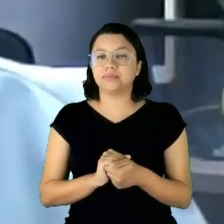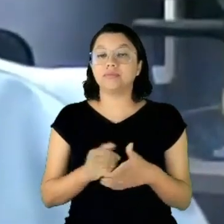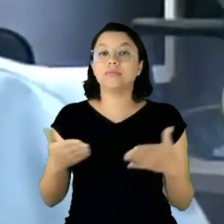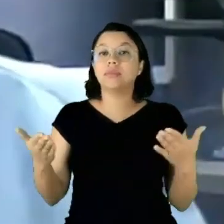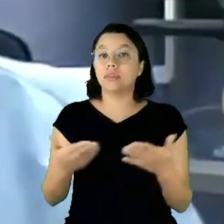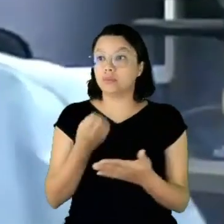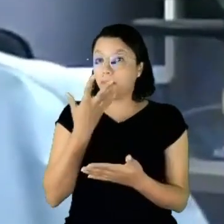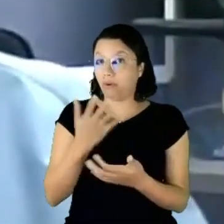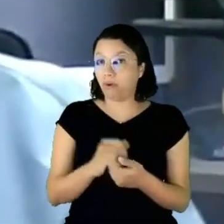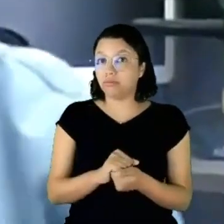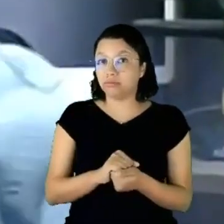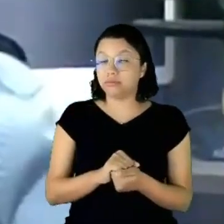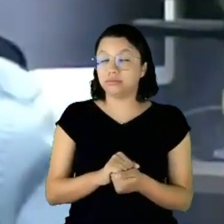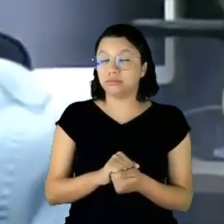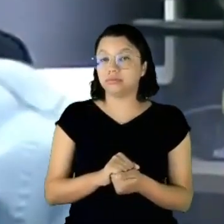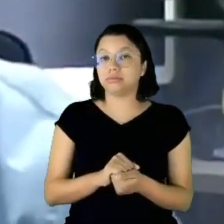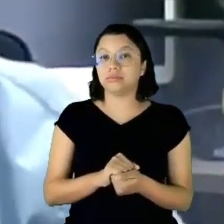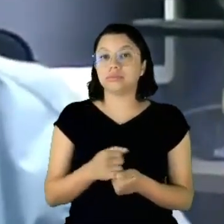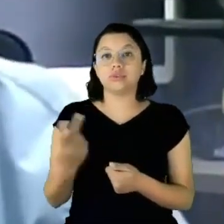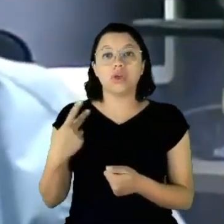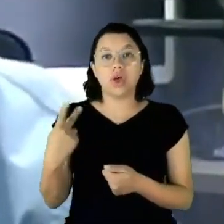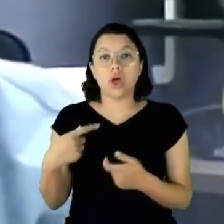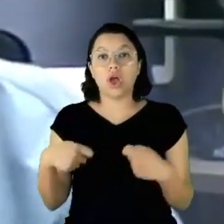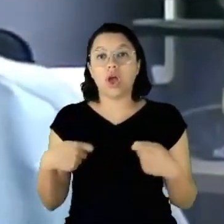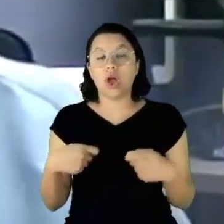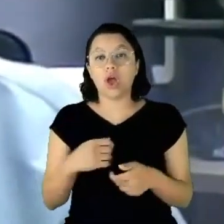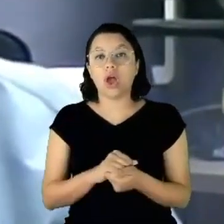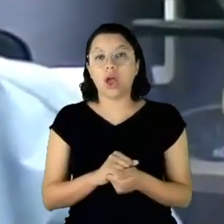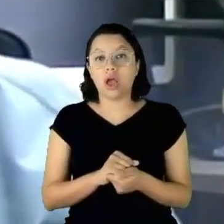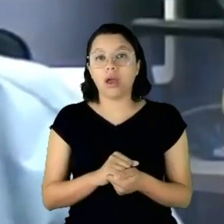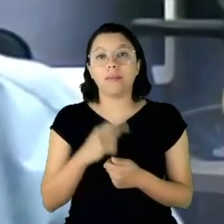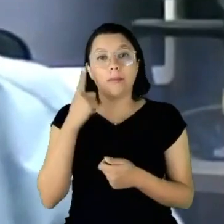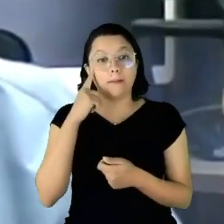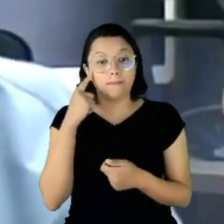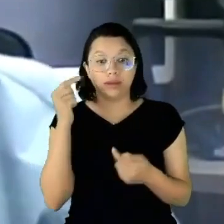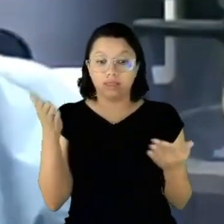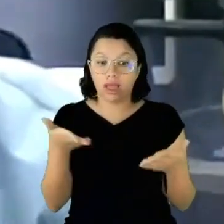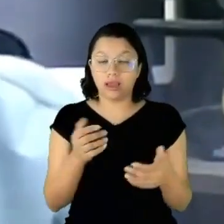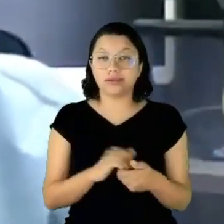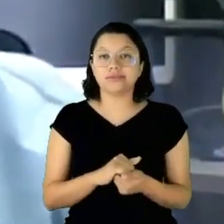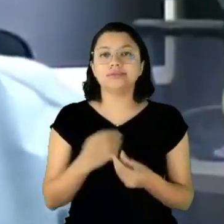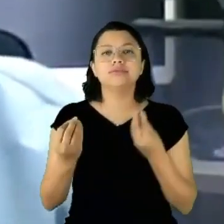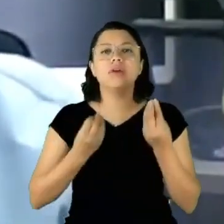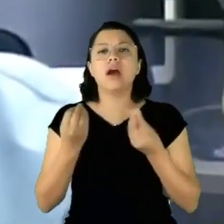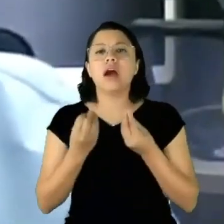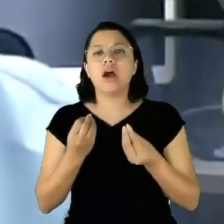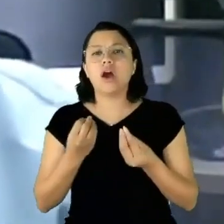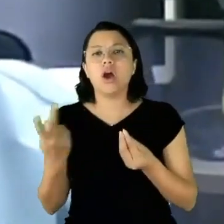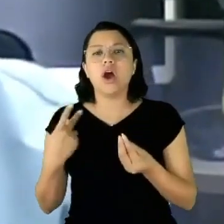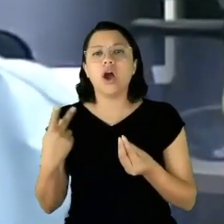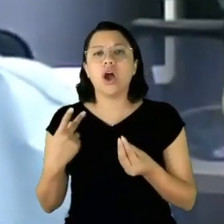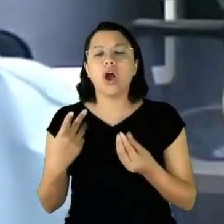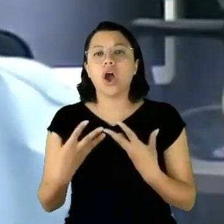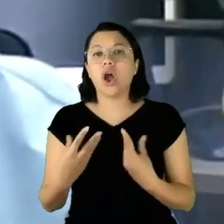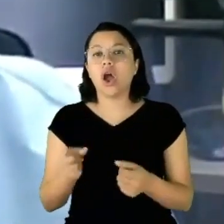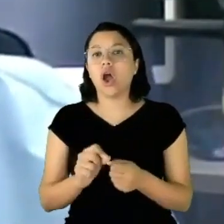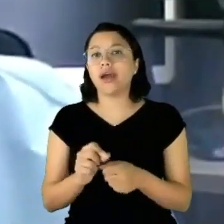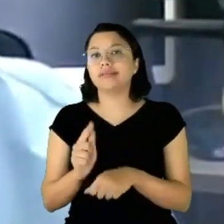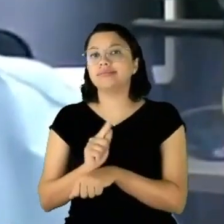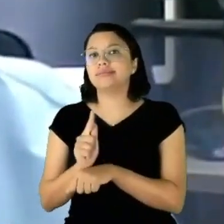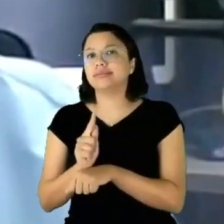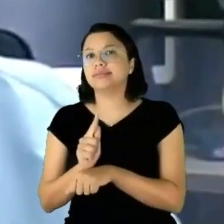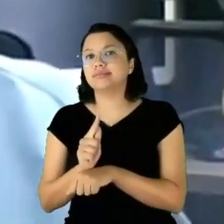consequência boa. Nós temos que tratar com isso. como que nós vamos fazer gestão